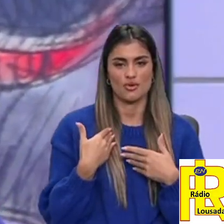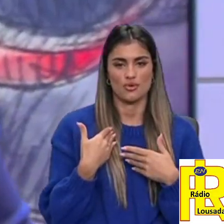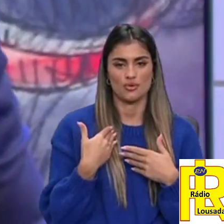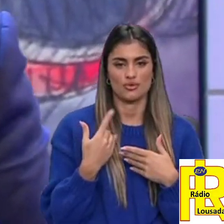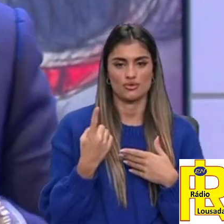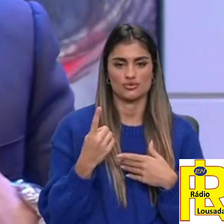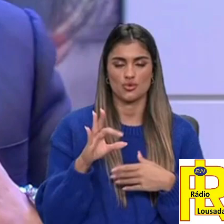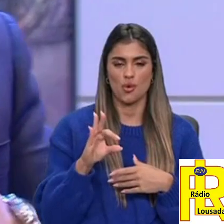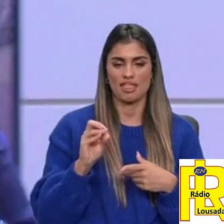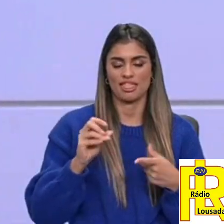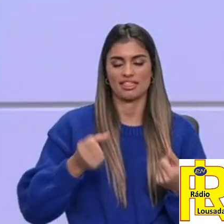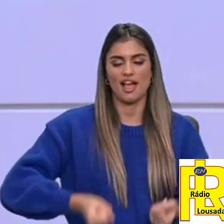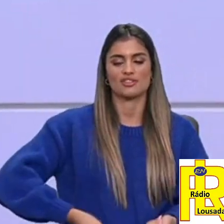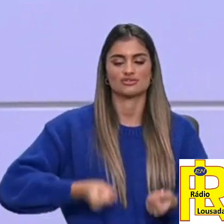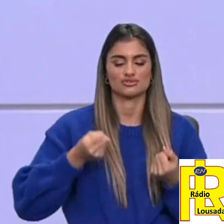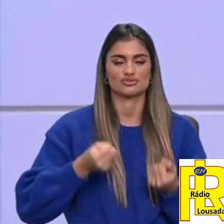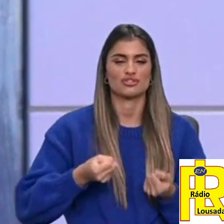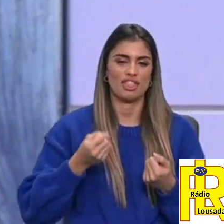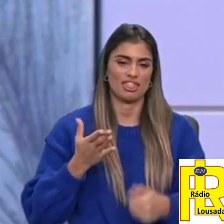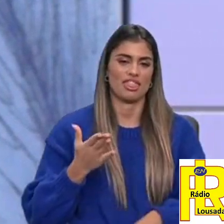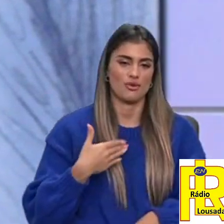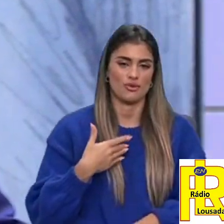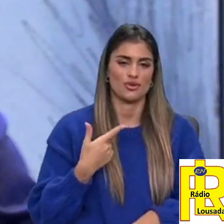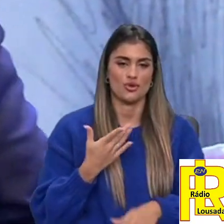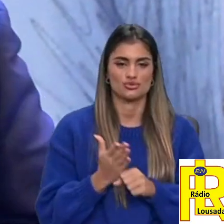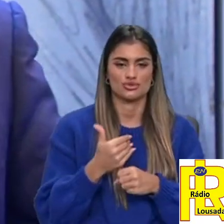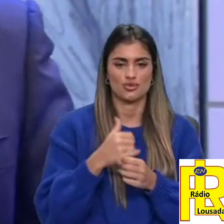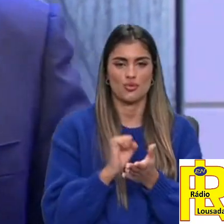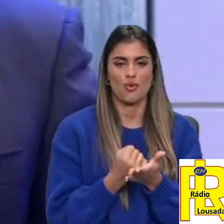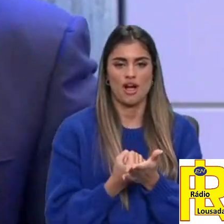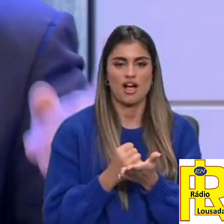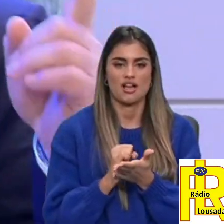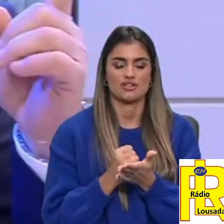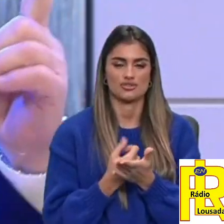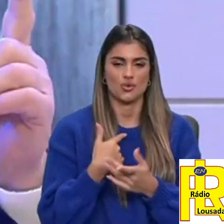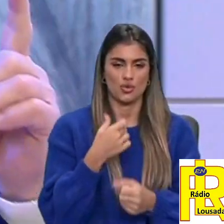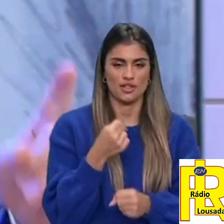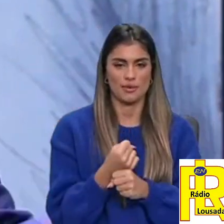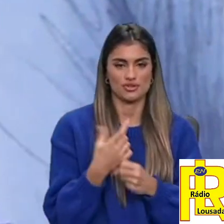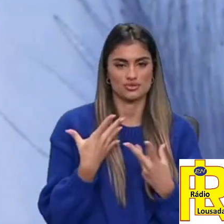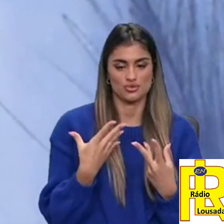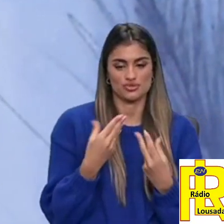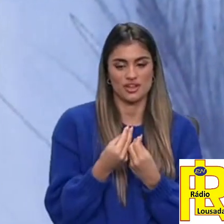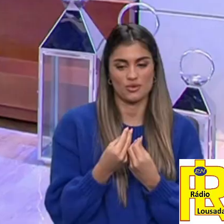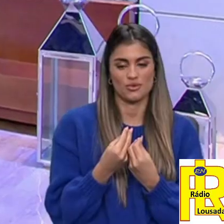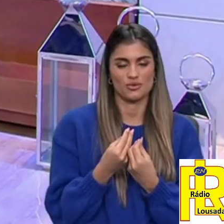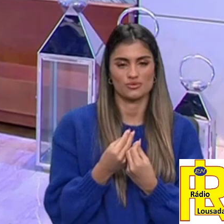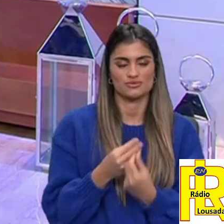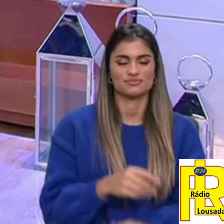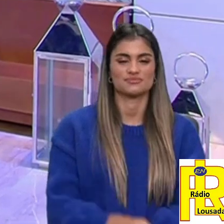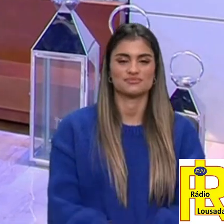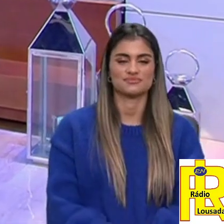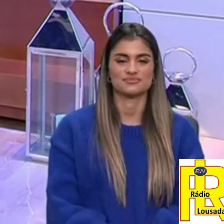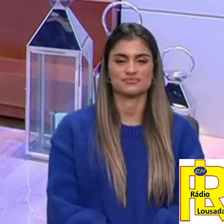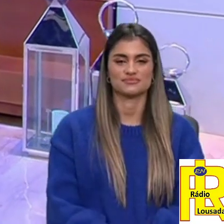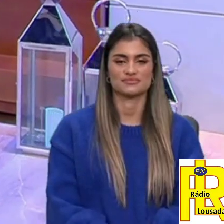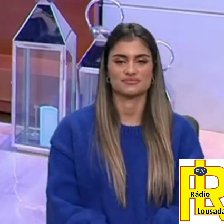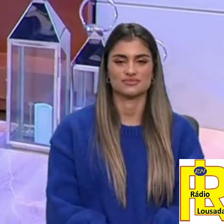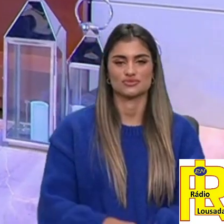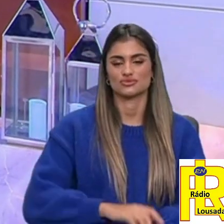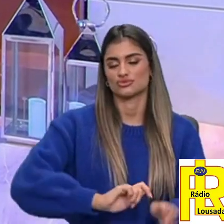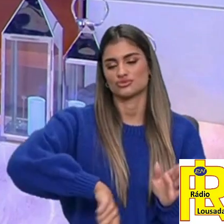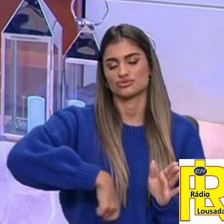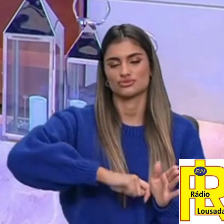40 tachos. Piquei cebola e um alho, ainda me deu ao trabalho de juntar a ver-se cheio. Para refogar a